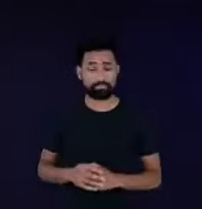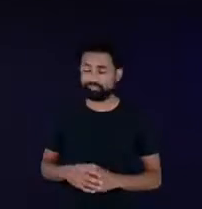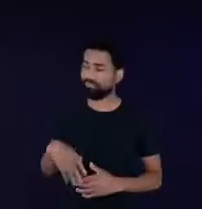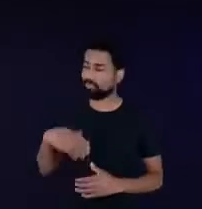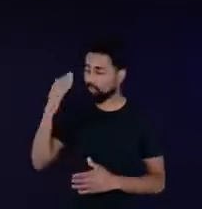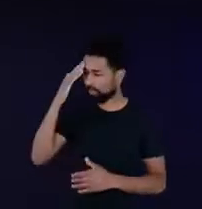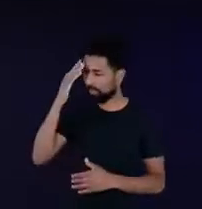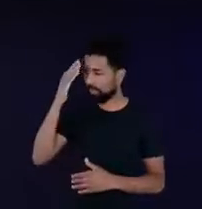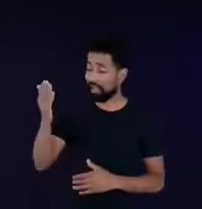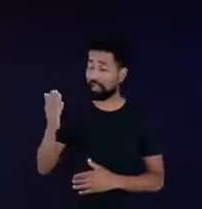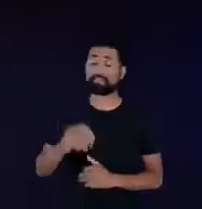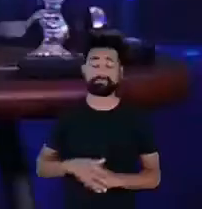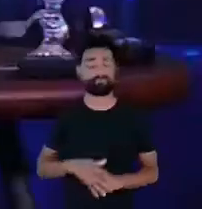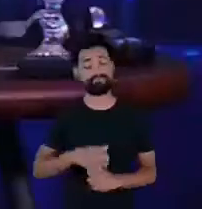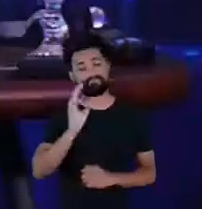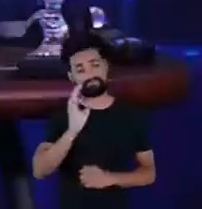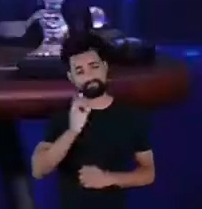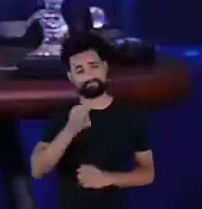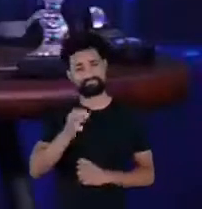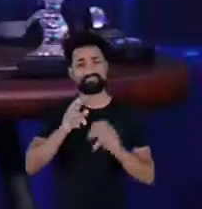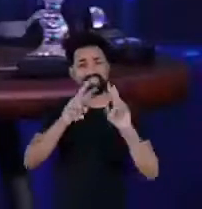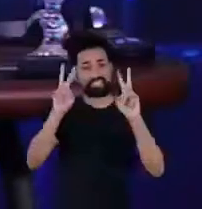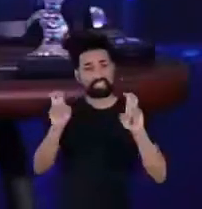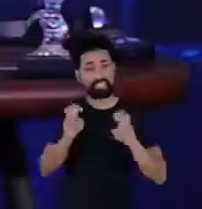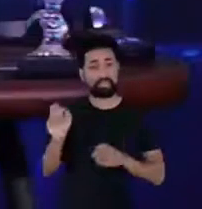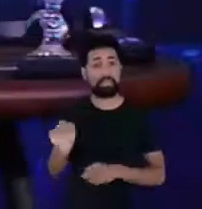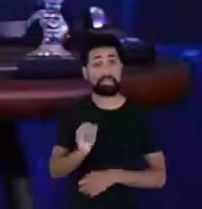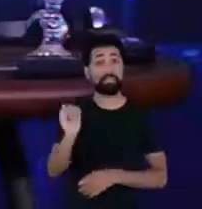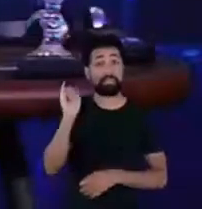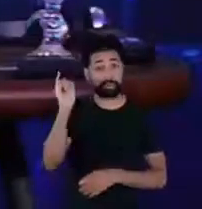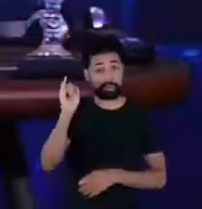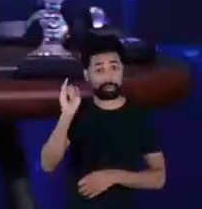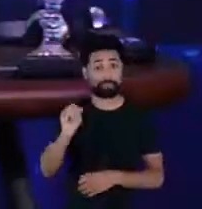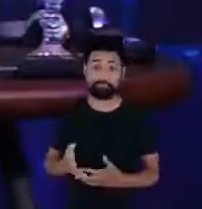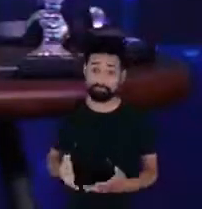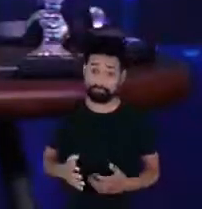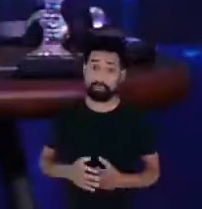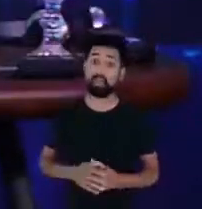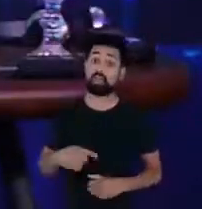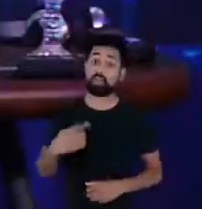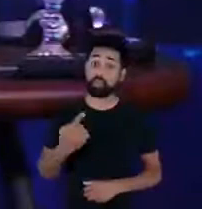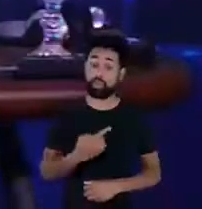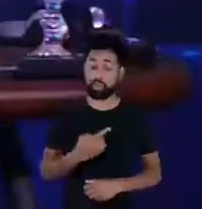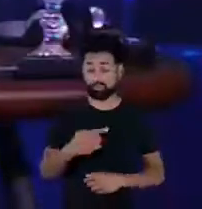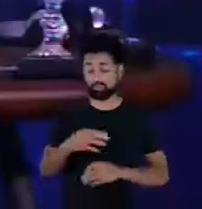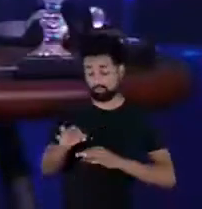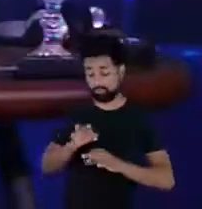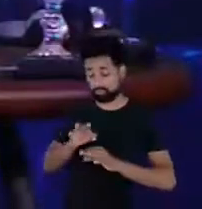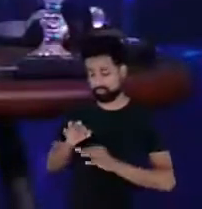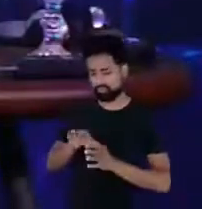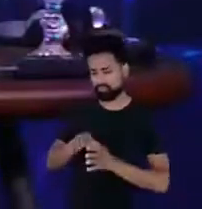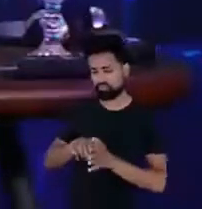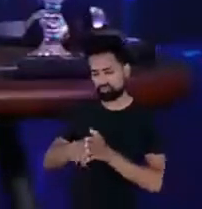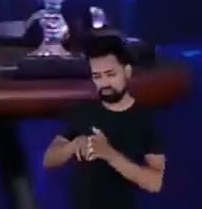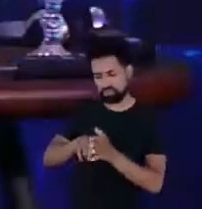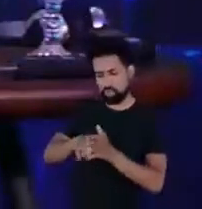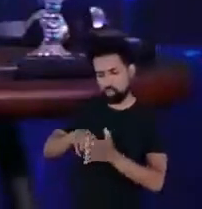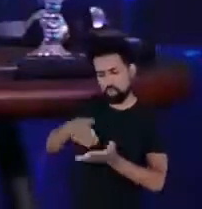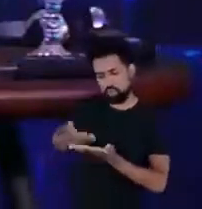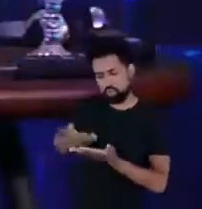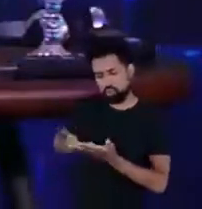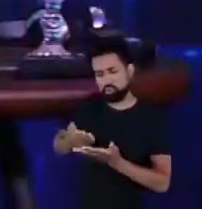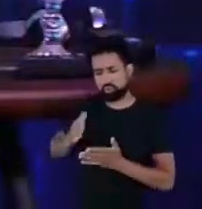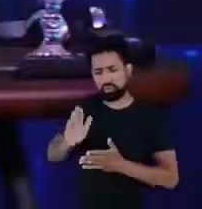Renato. Realmente, esse tema para nós é muito importante. Nós fizemos um estudo há mais ou menos 2 ou 3 anos,